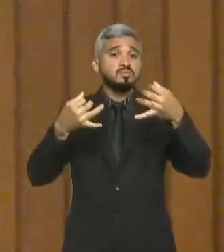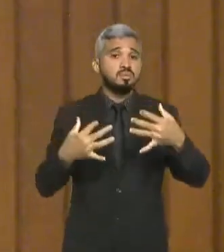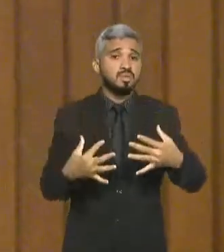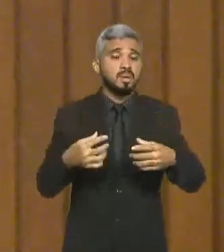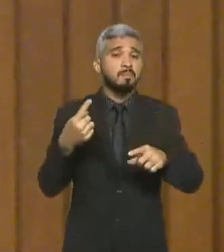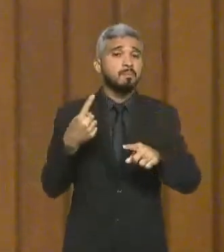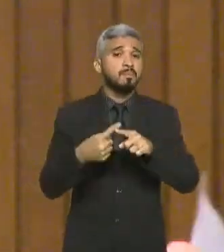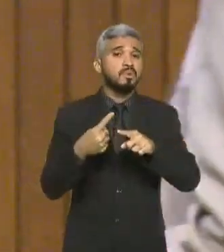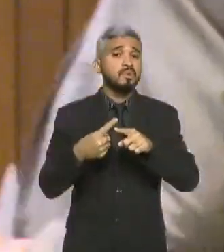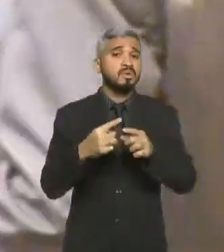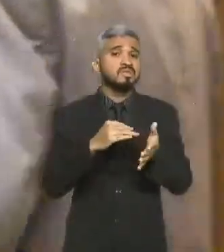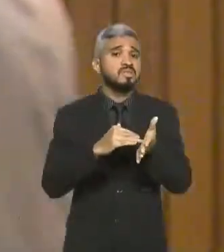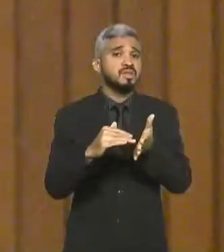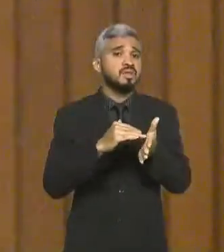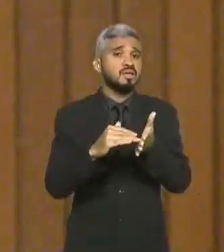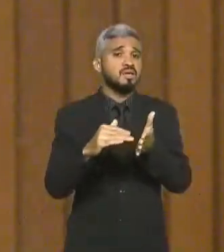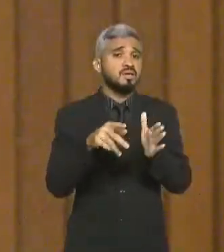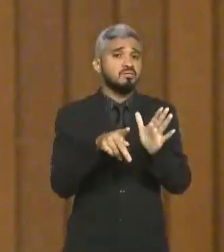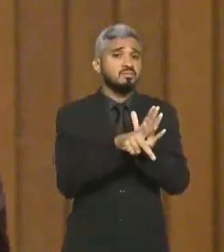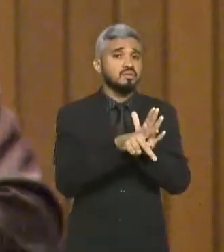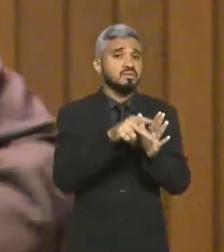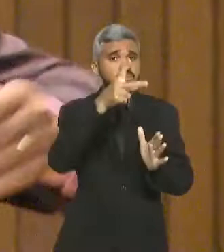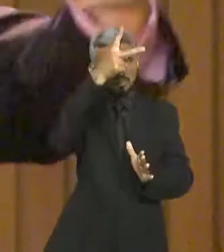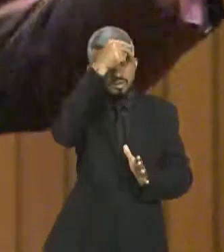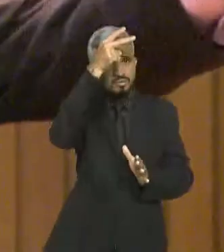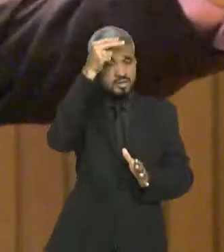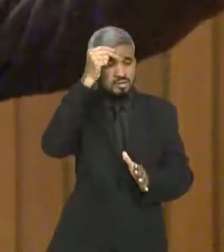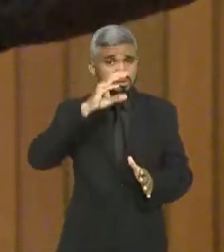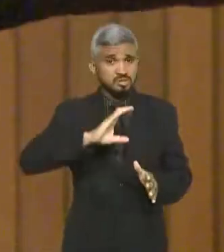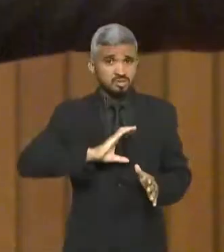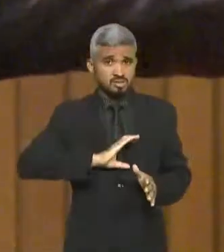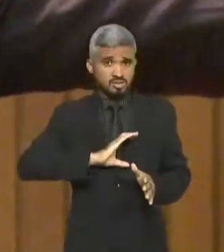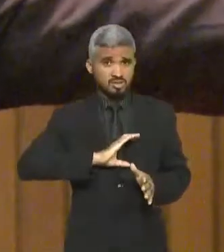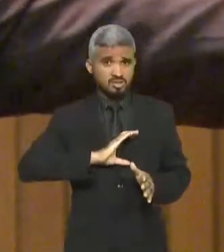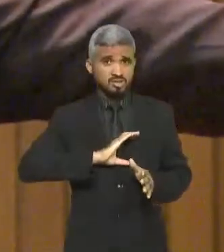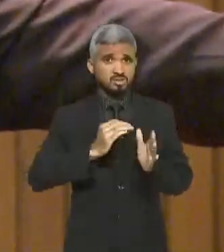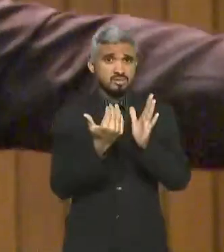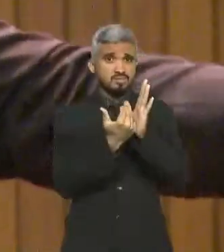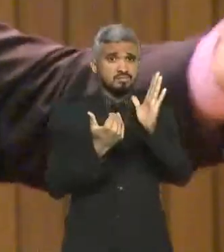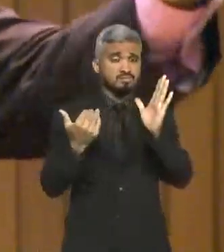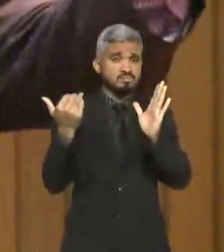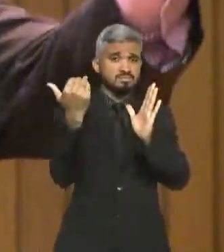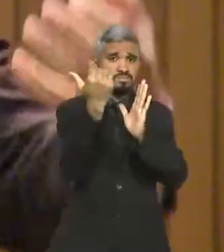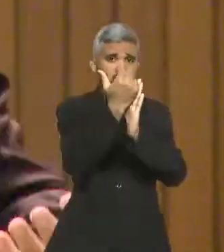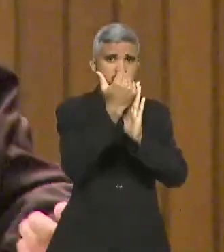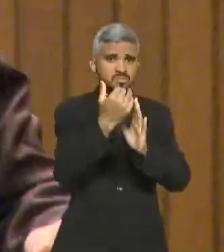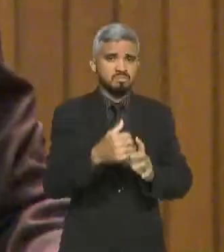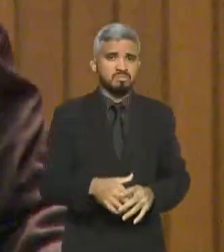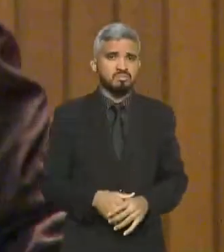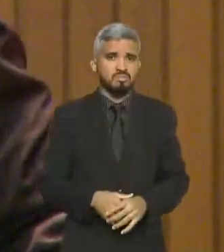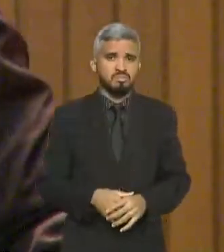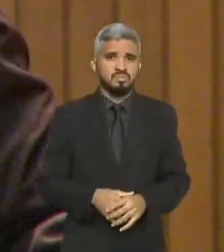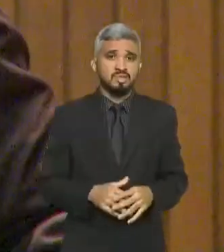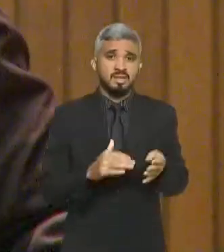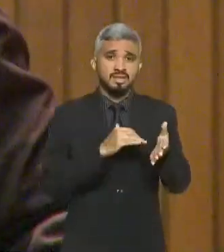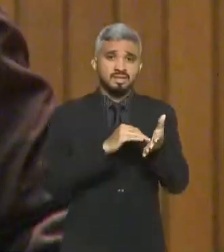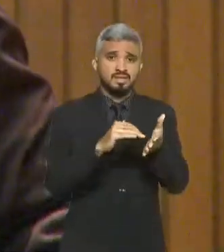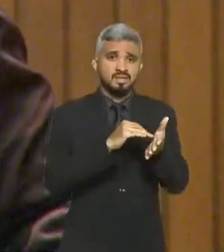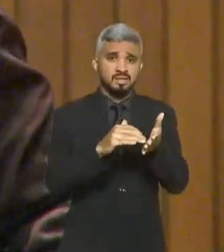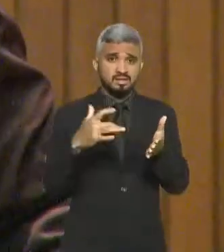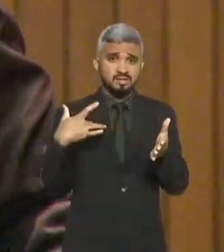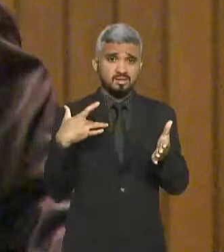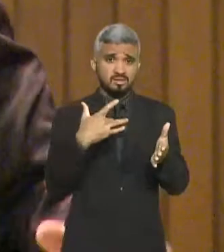de uma secretaria de governo, enquanto que a Secretaria de Saúde, deputado Arnaldo Melo, diminui o seu